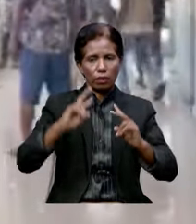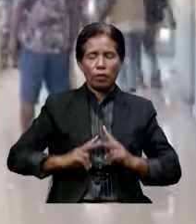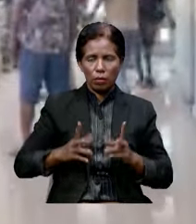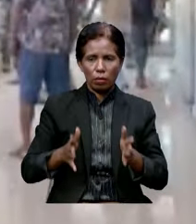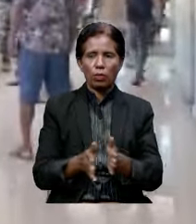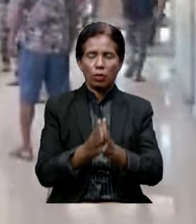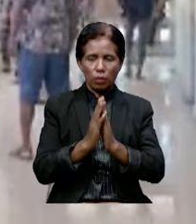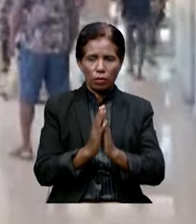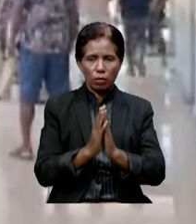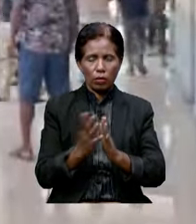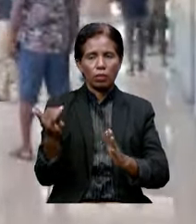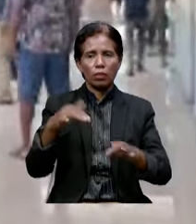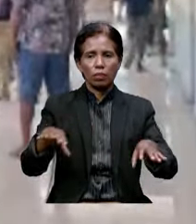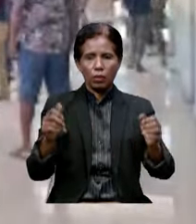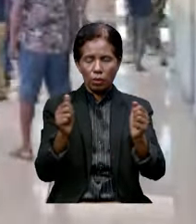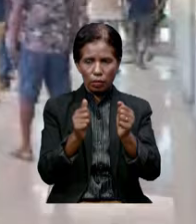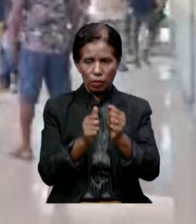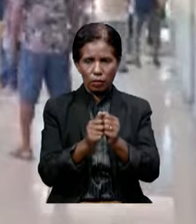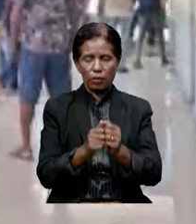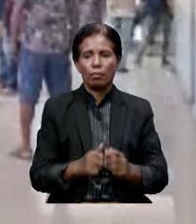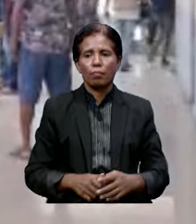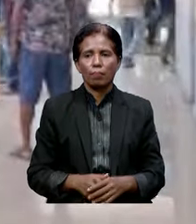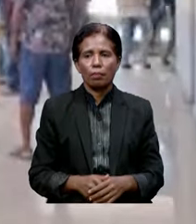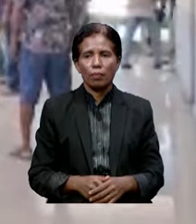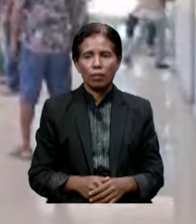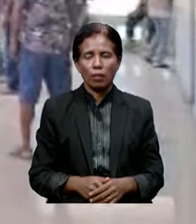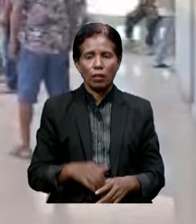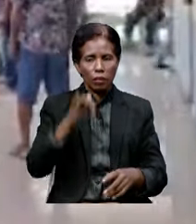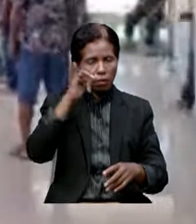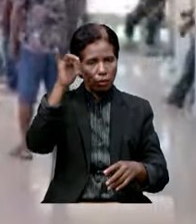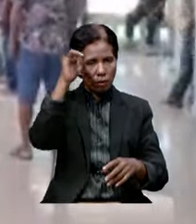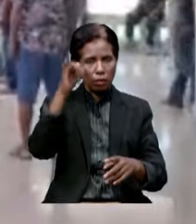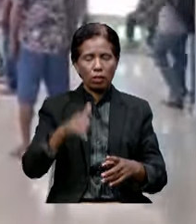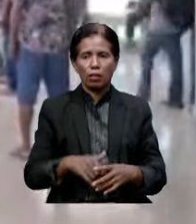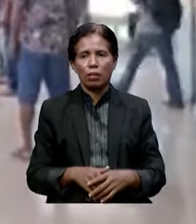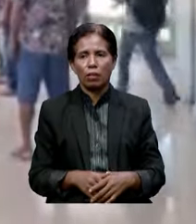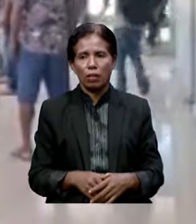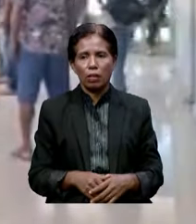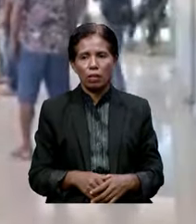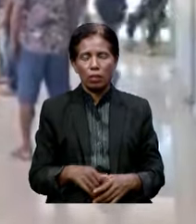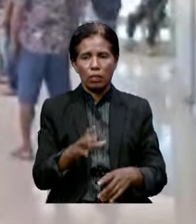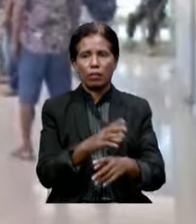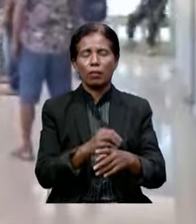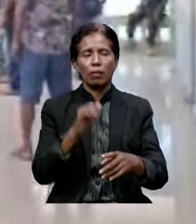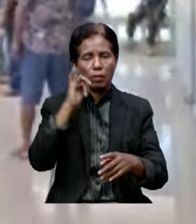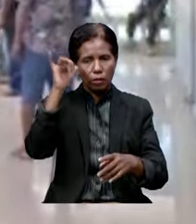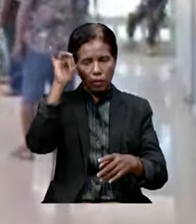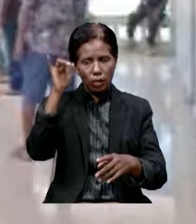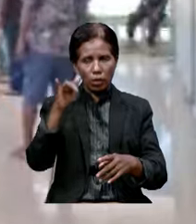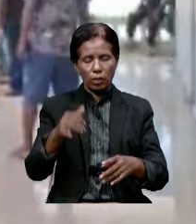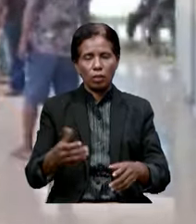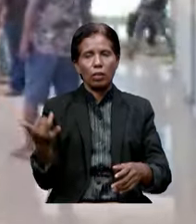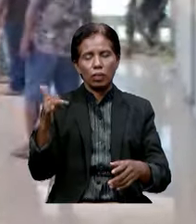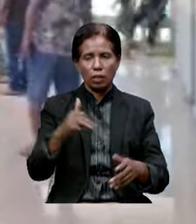coordenação ao médico, você não precisa, né? Que tem equipamento, não precisa, né? E, ou sei, segundo você, entrega, deu